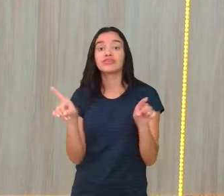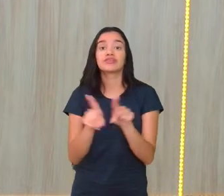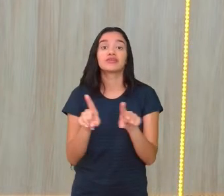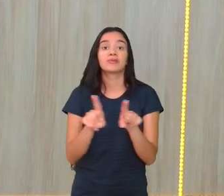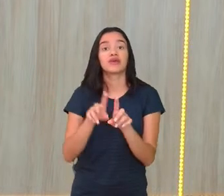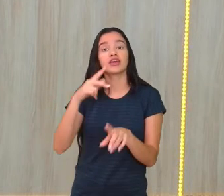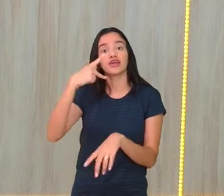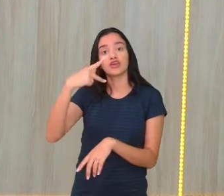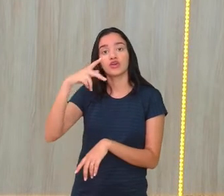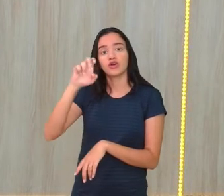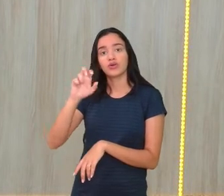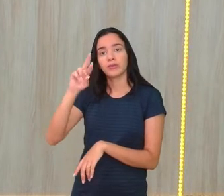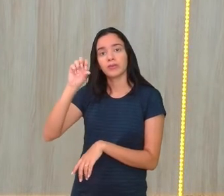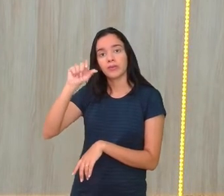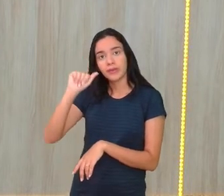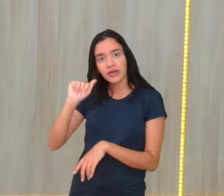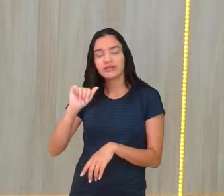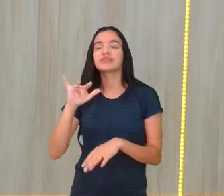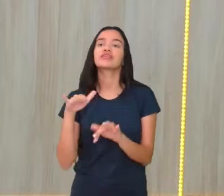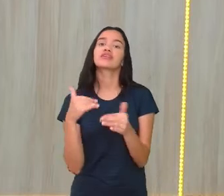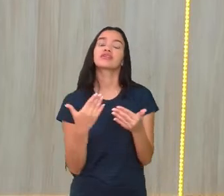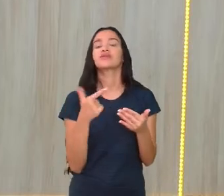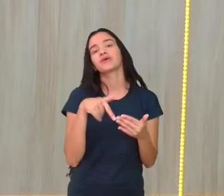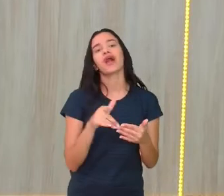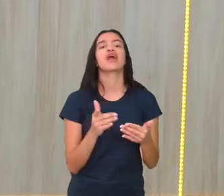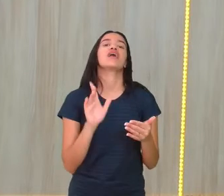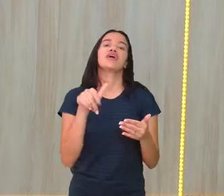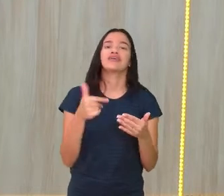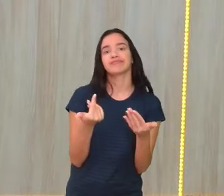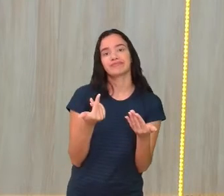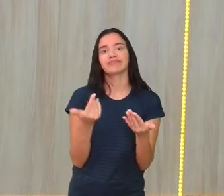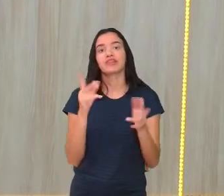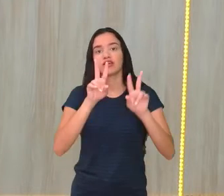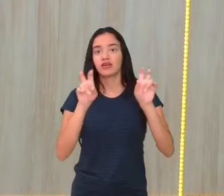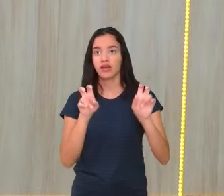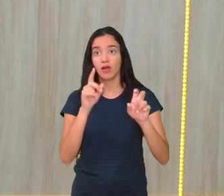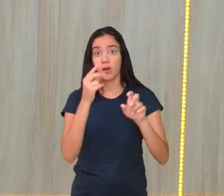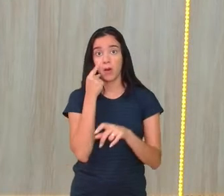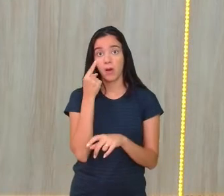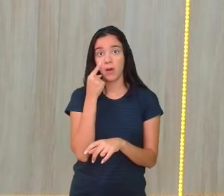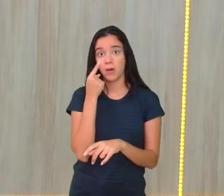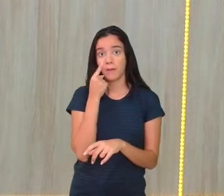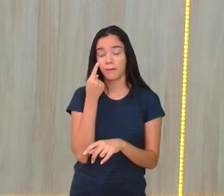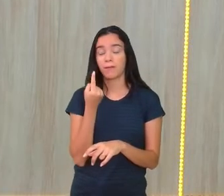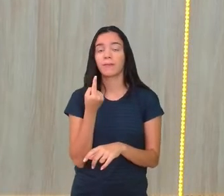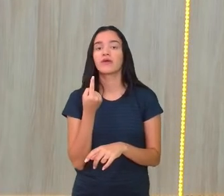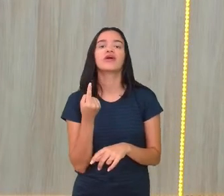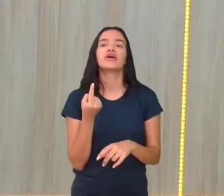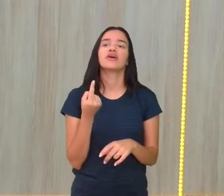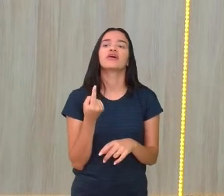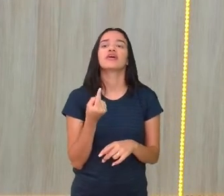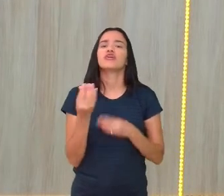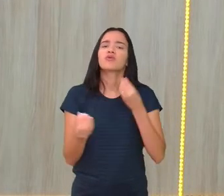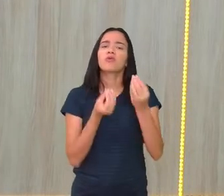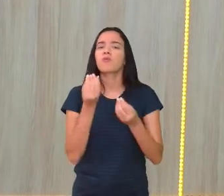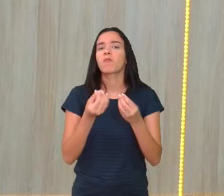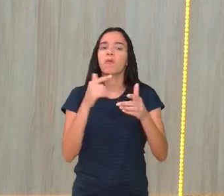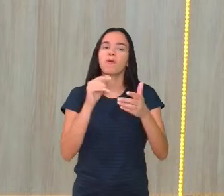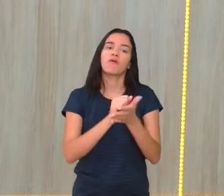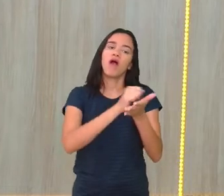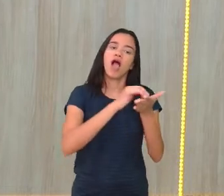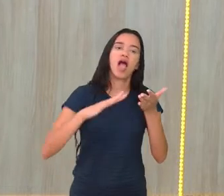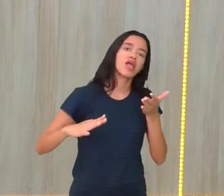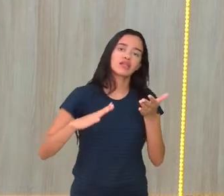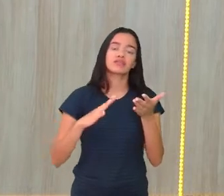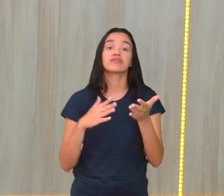persas, né? Então, é isso, pessoal. Aí, ó, fica como uma atividade aí